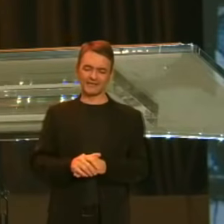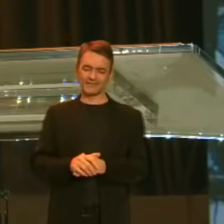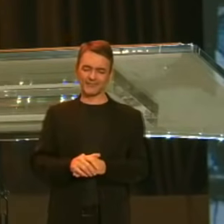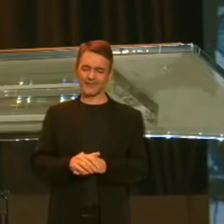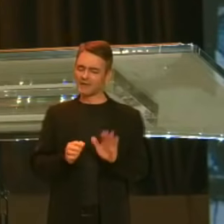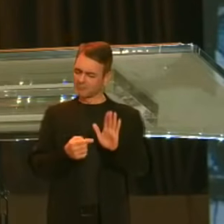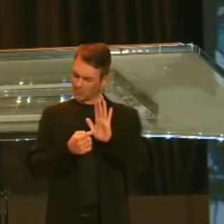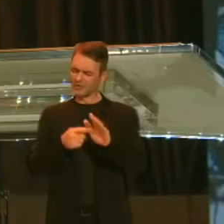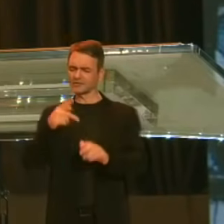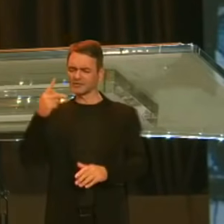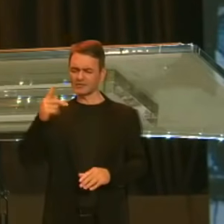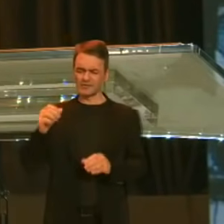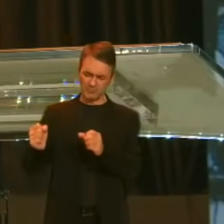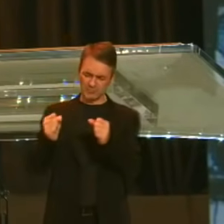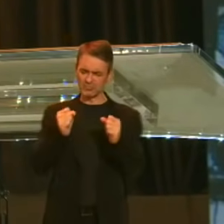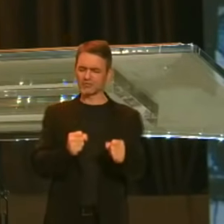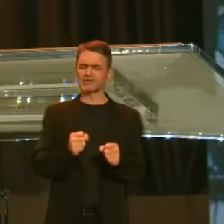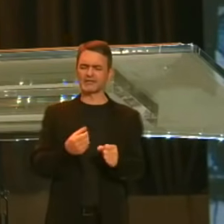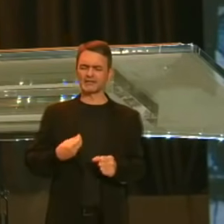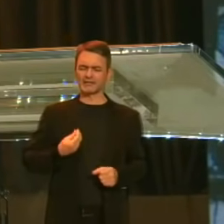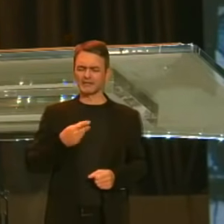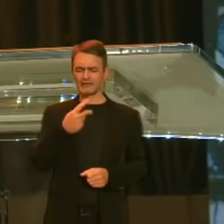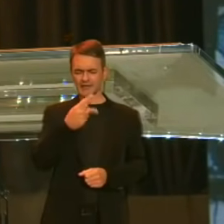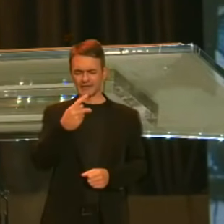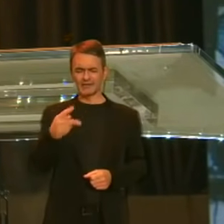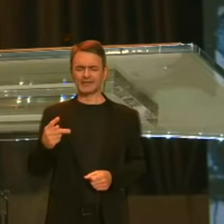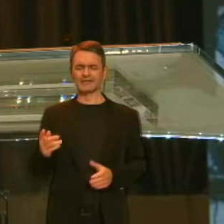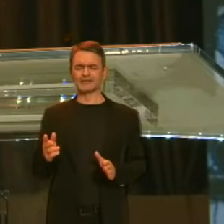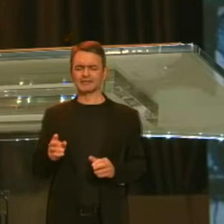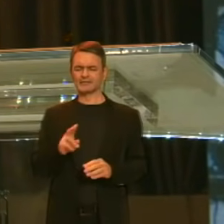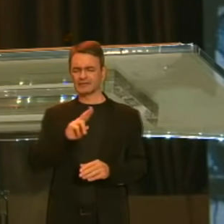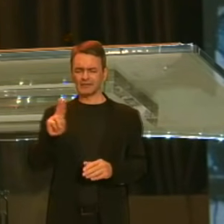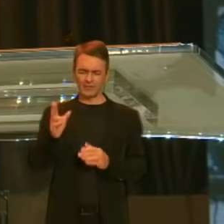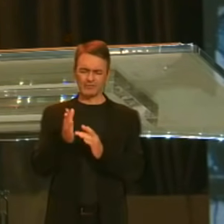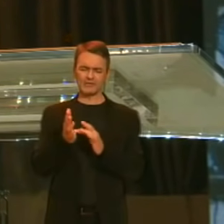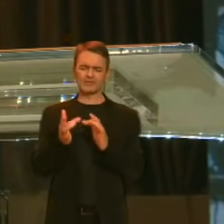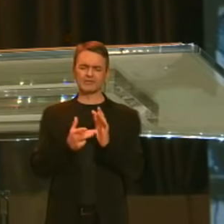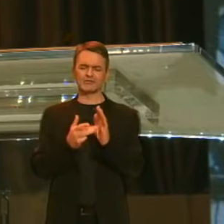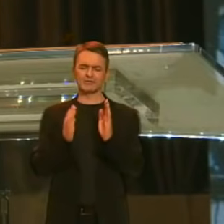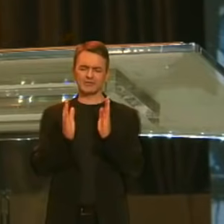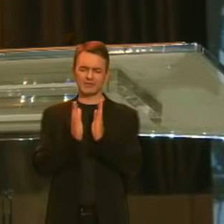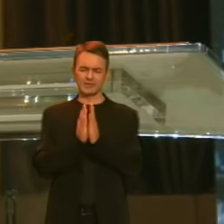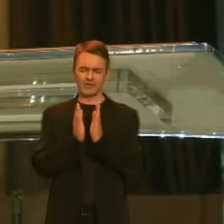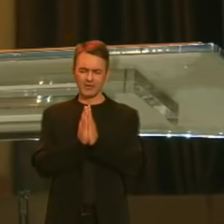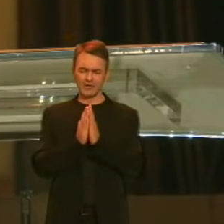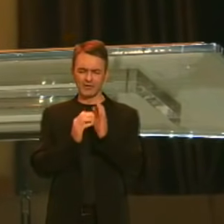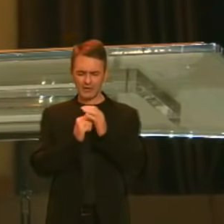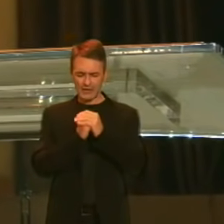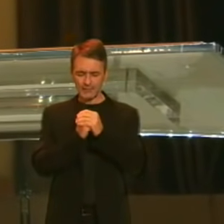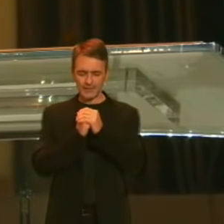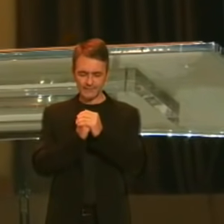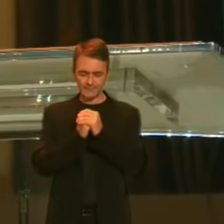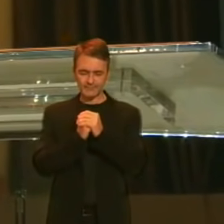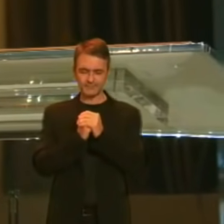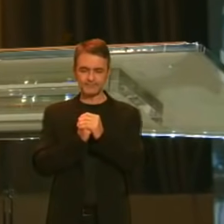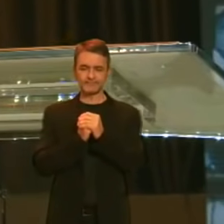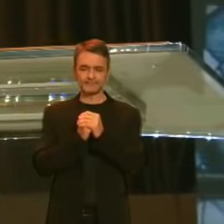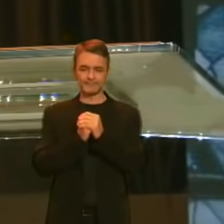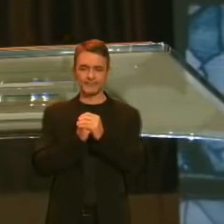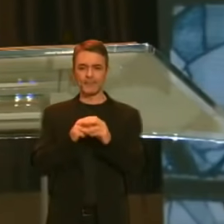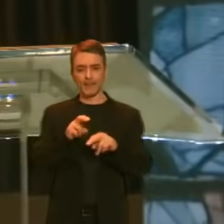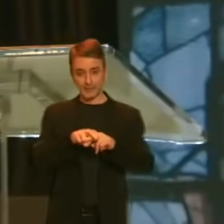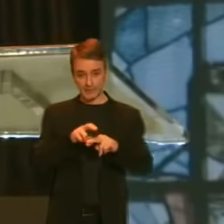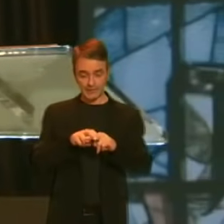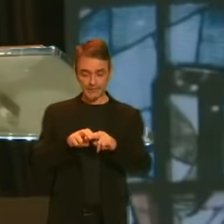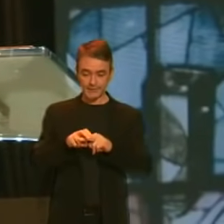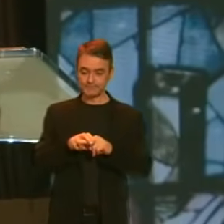na vida deles. É aquilo que eu oro em nome de Jesus. Amém e amém. Você pode sentar-se, querido,